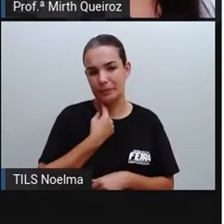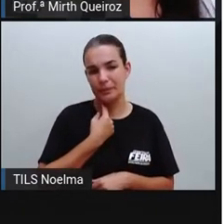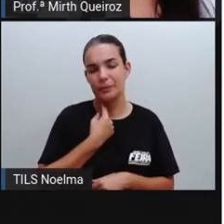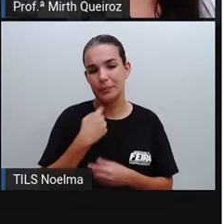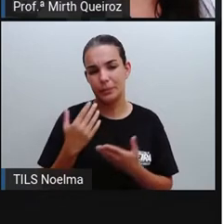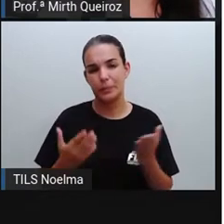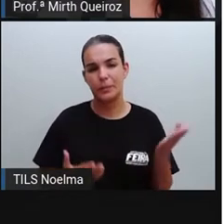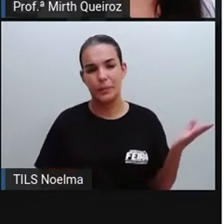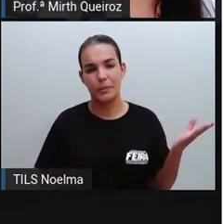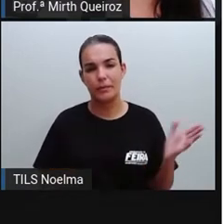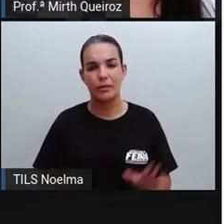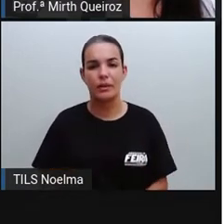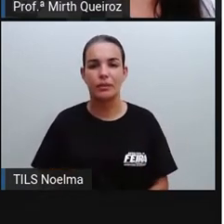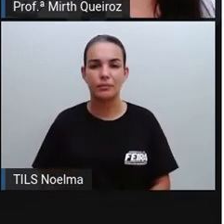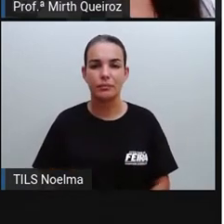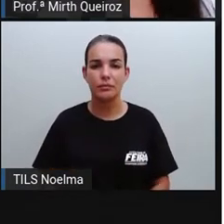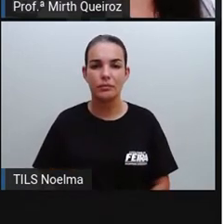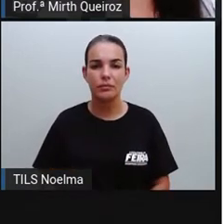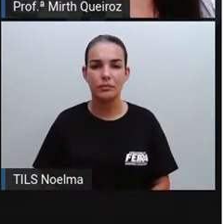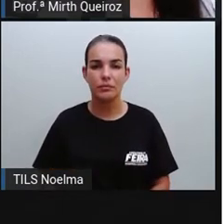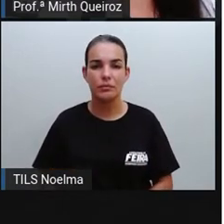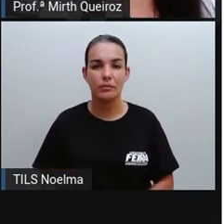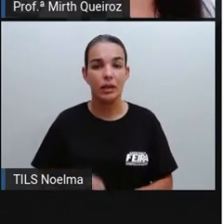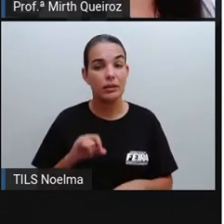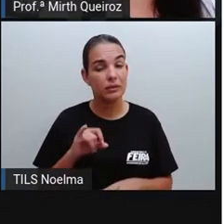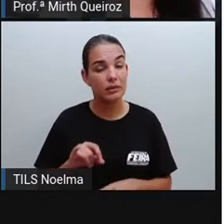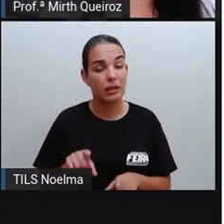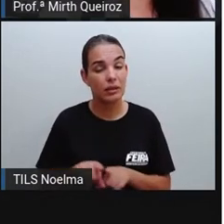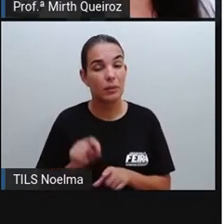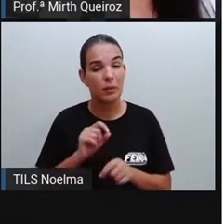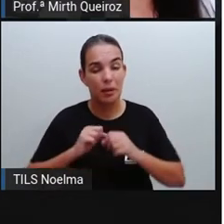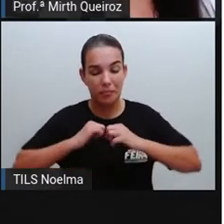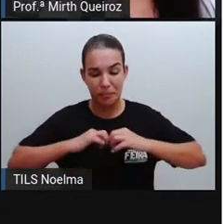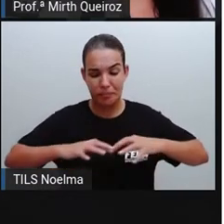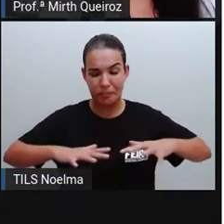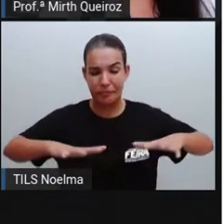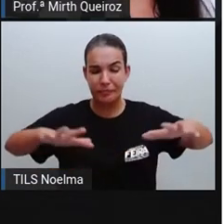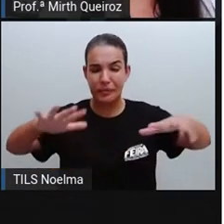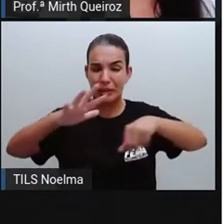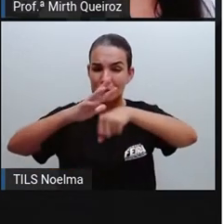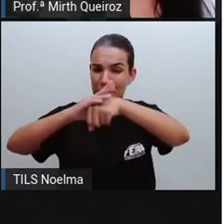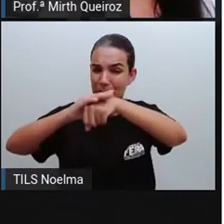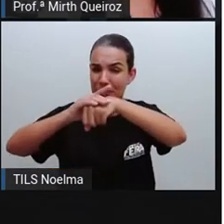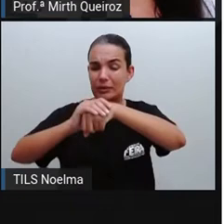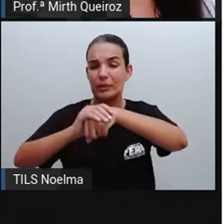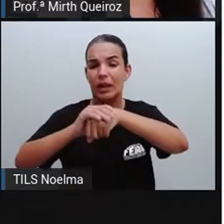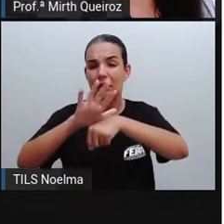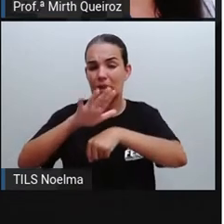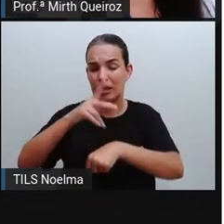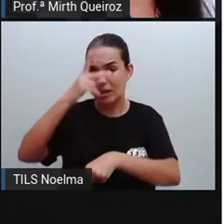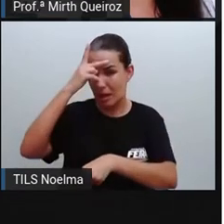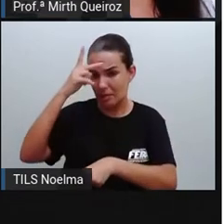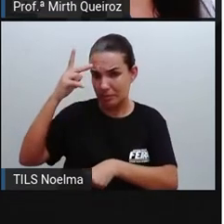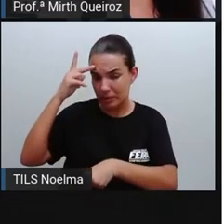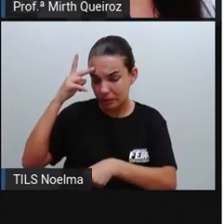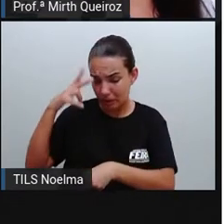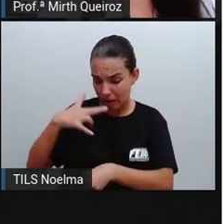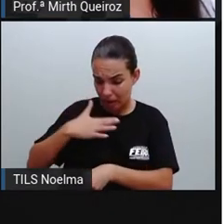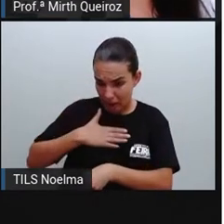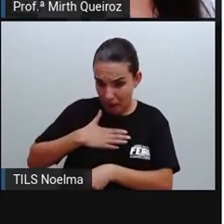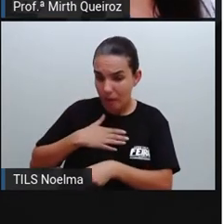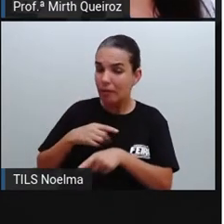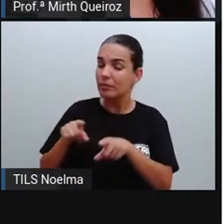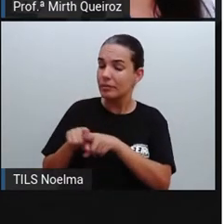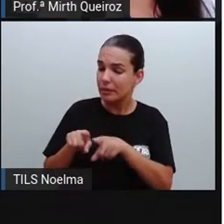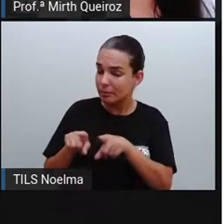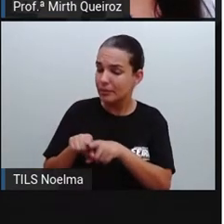jogados dentro desse espaço. E assim vai haver também a proliferação de doenças. Vai estar atingindo não somente a natureza, mas ao próprio